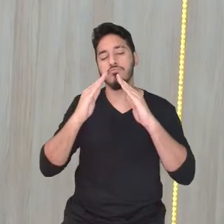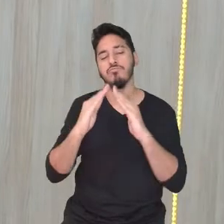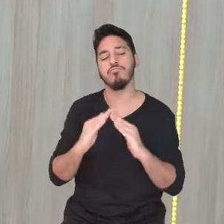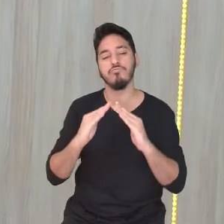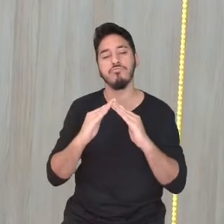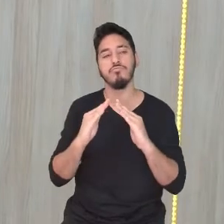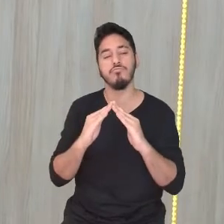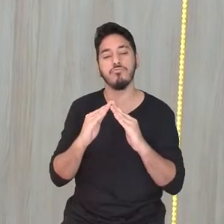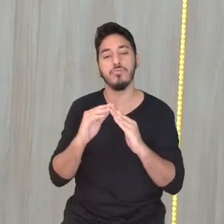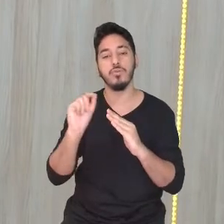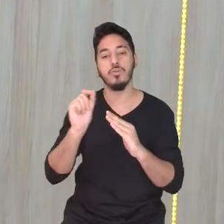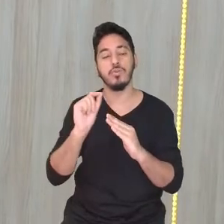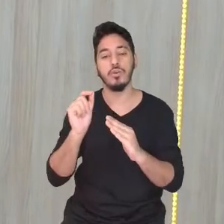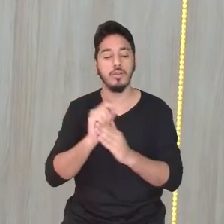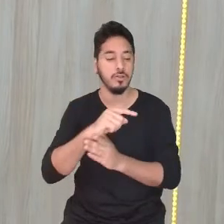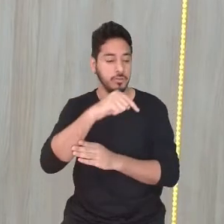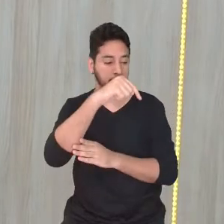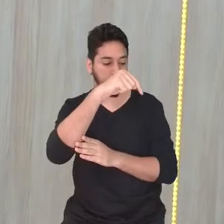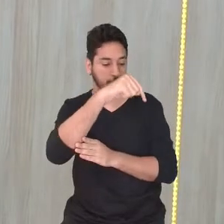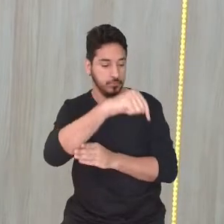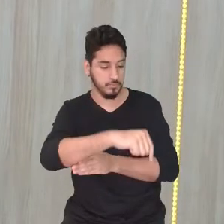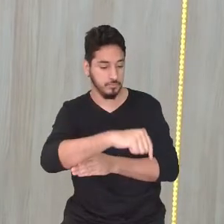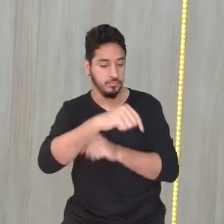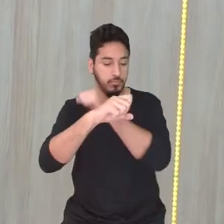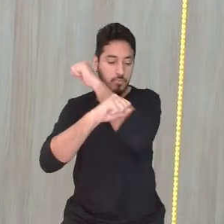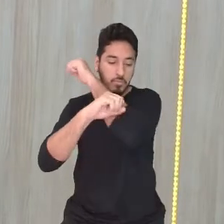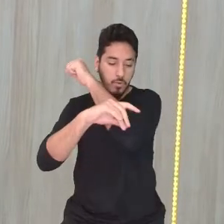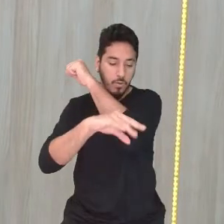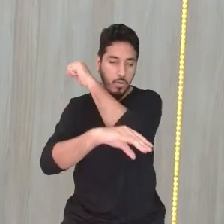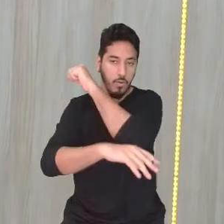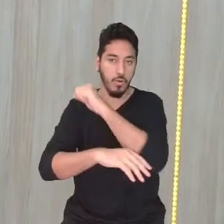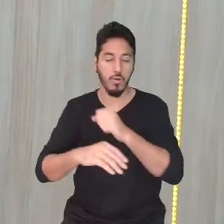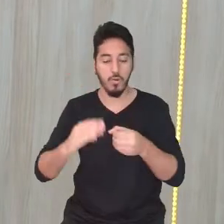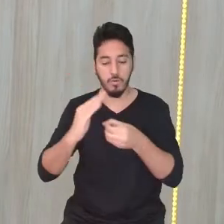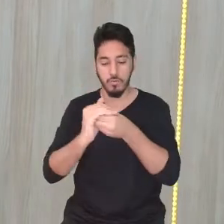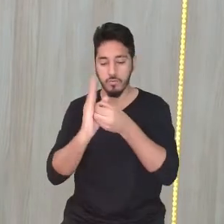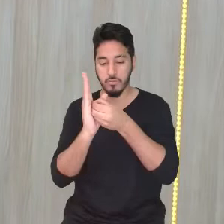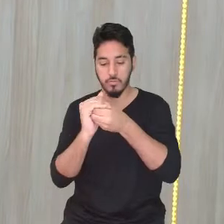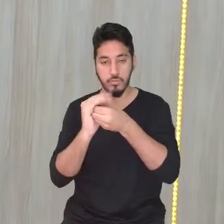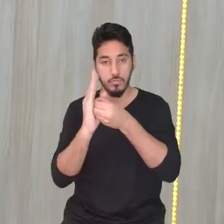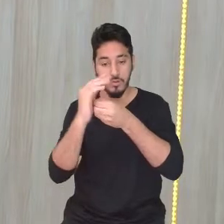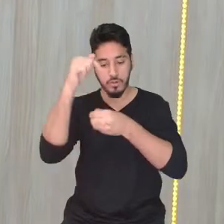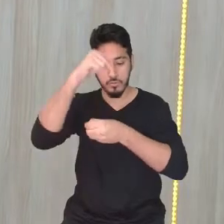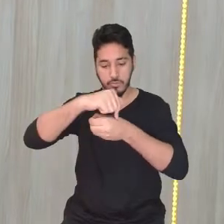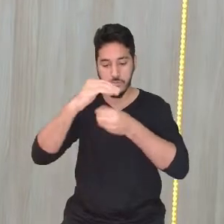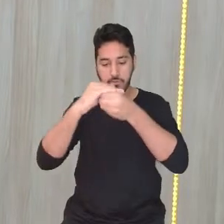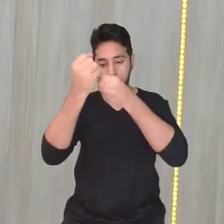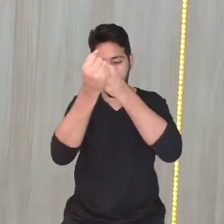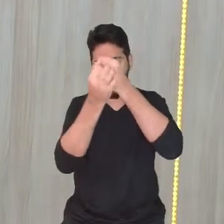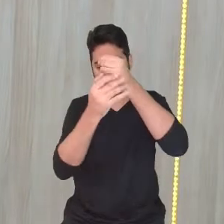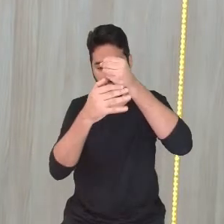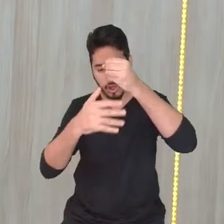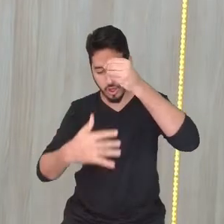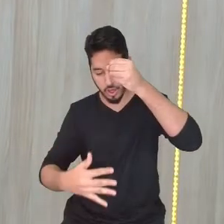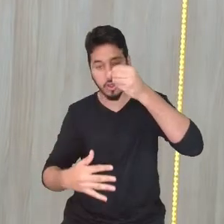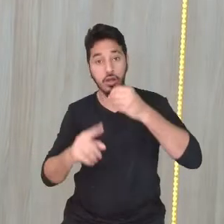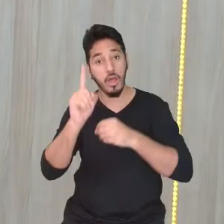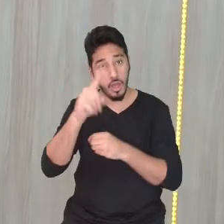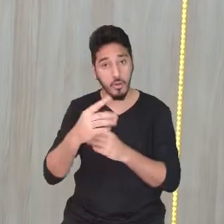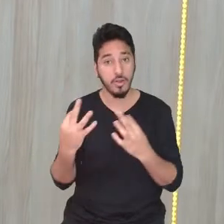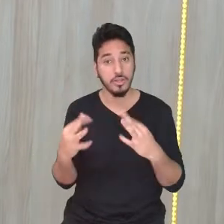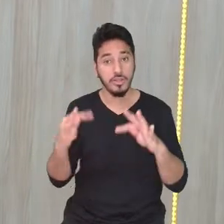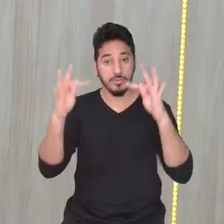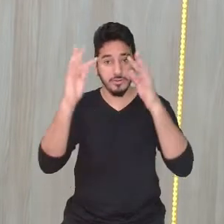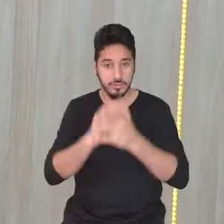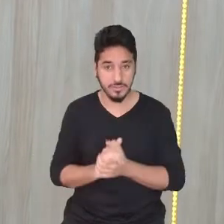casa e poder dar uma descarga e os dejetos da privada ir para uma rede de esgoto, isso é uma tecnologia.